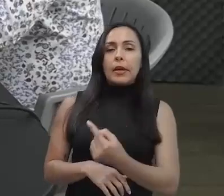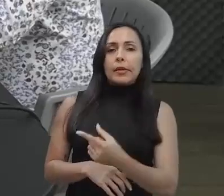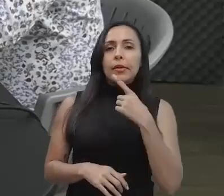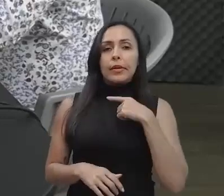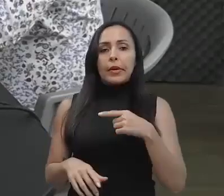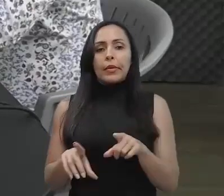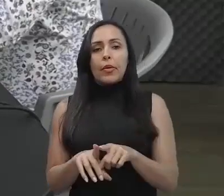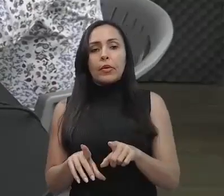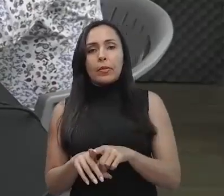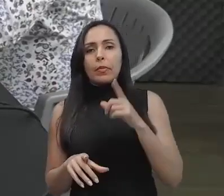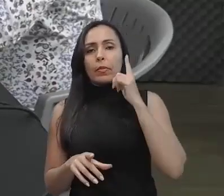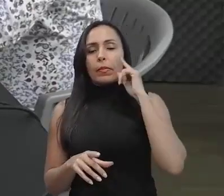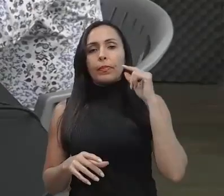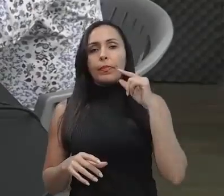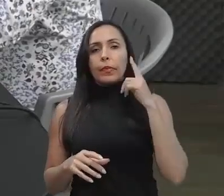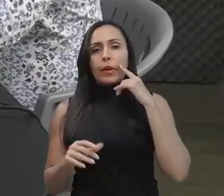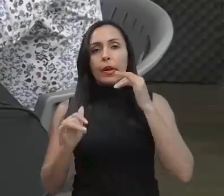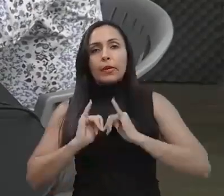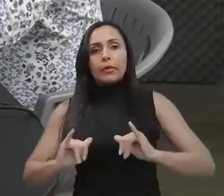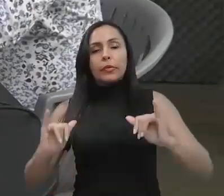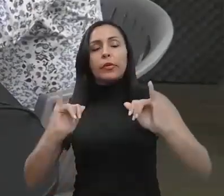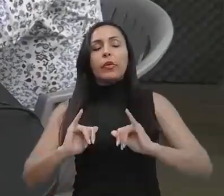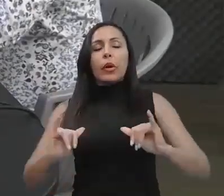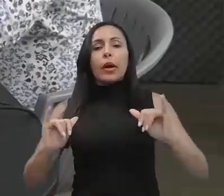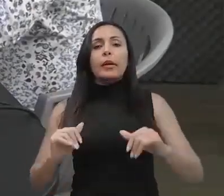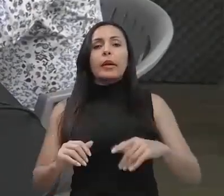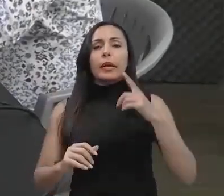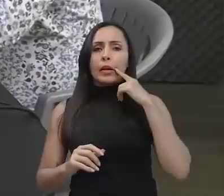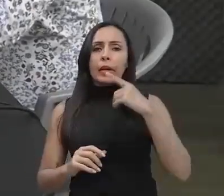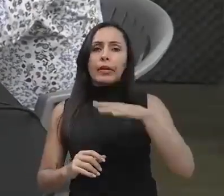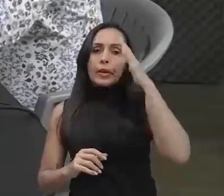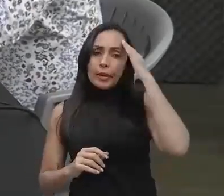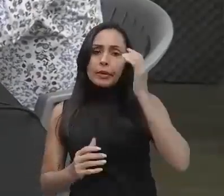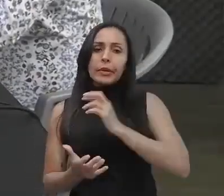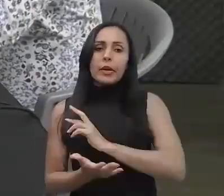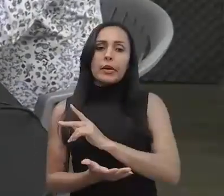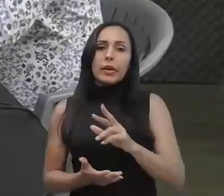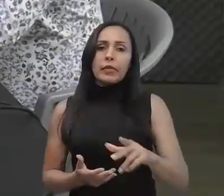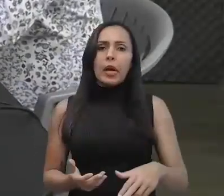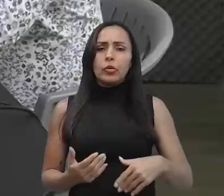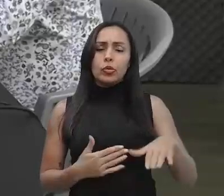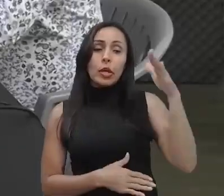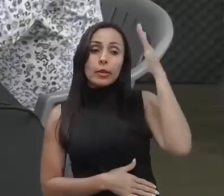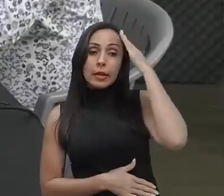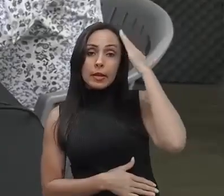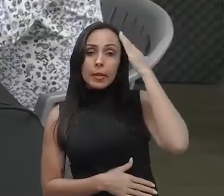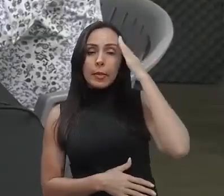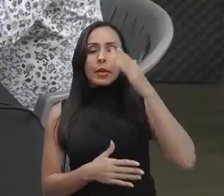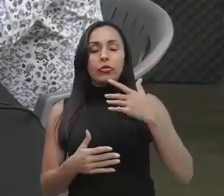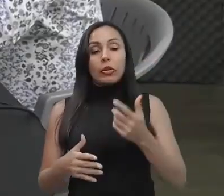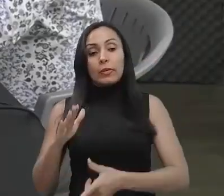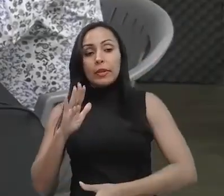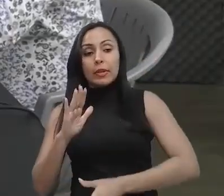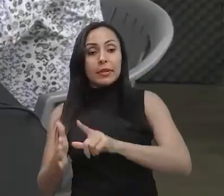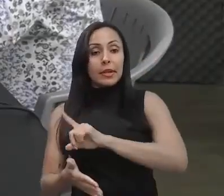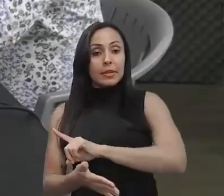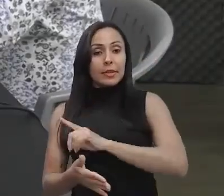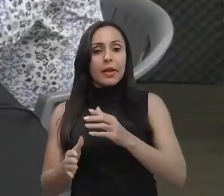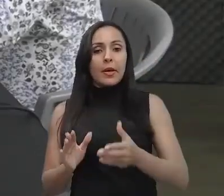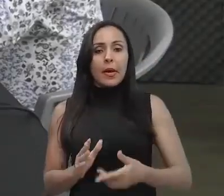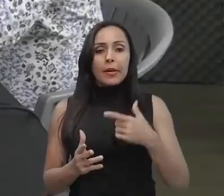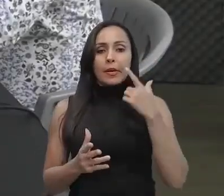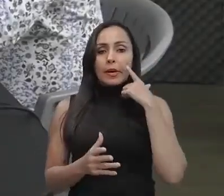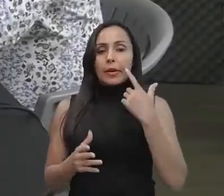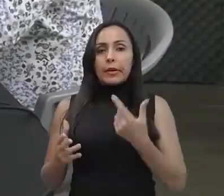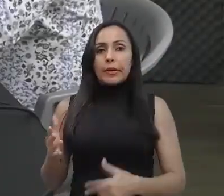vai divulgar uma notícia que a gente sabe que pode ter várias interpretações a gente se antecipa Olha esse tipo de linguagem eu não